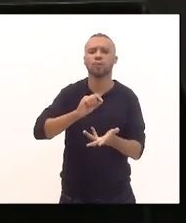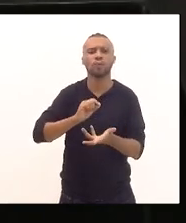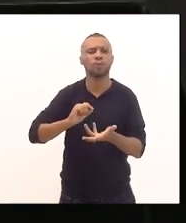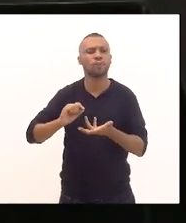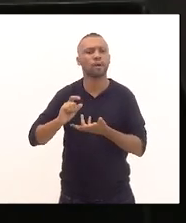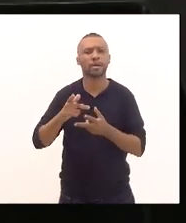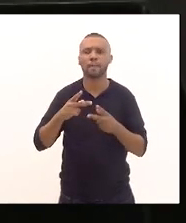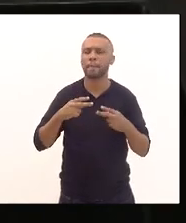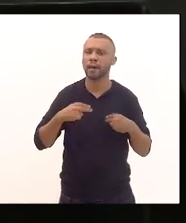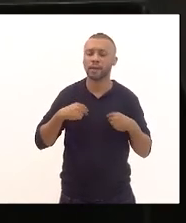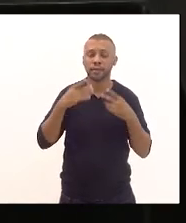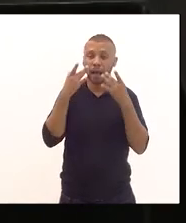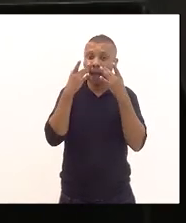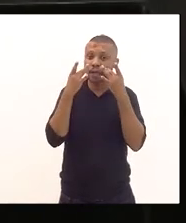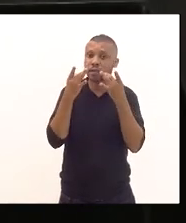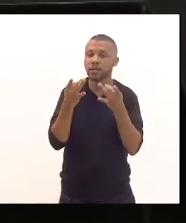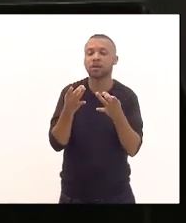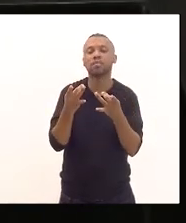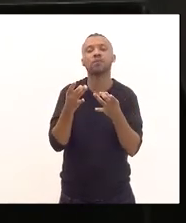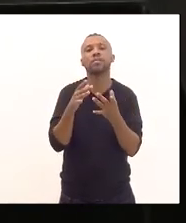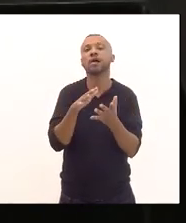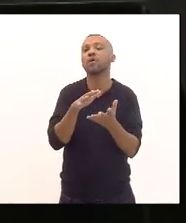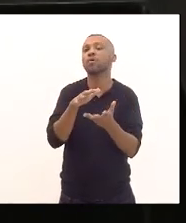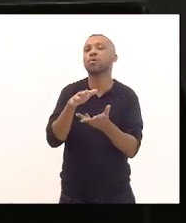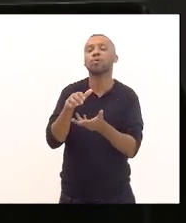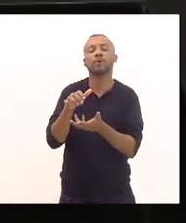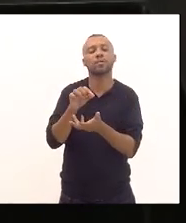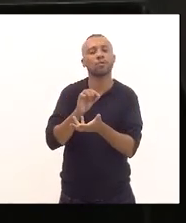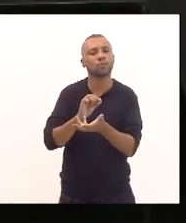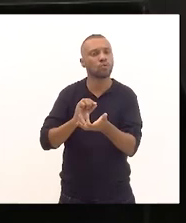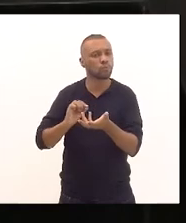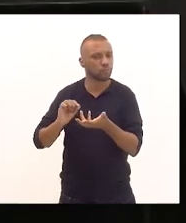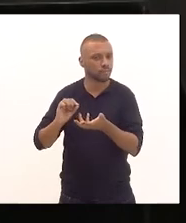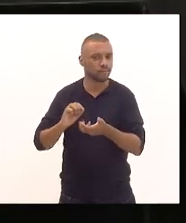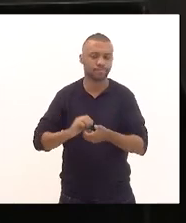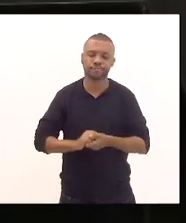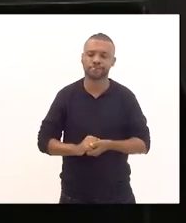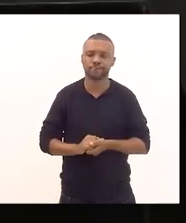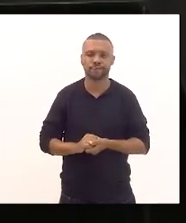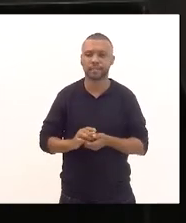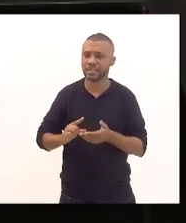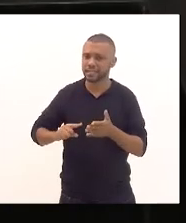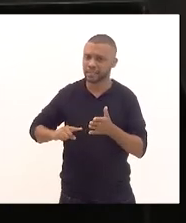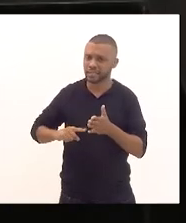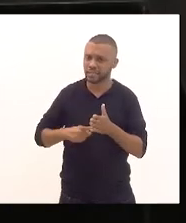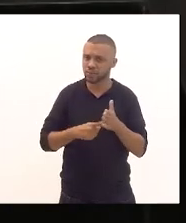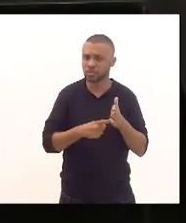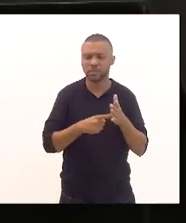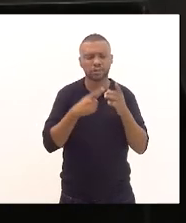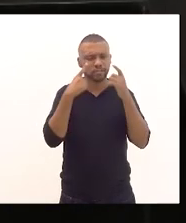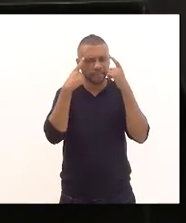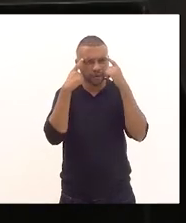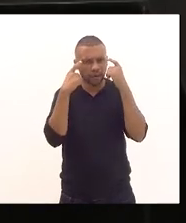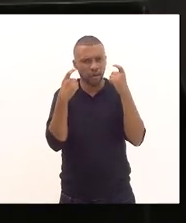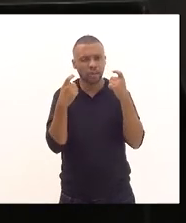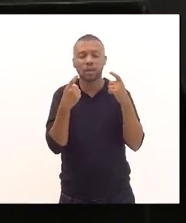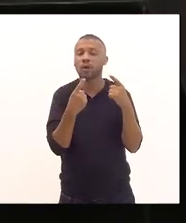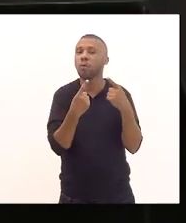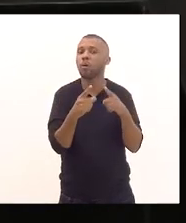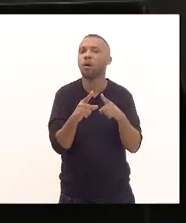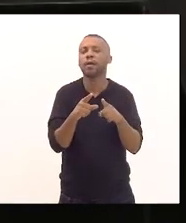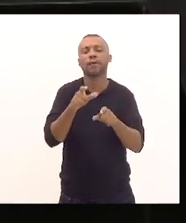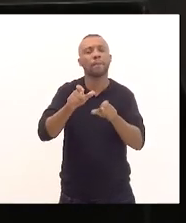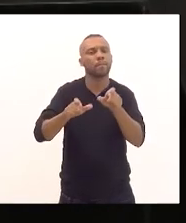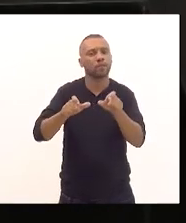atenção da Comunidade Internacional as denúncias de violência contra pessoas idosas